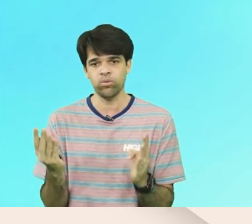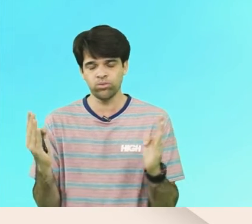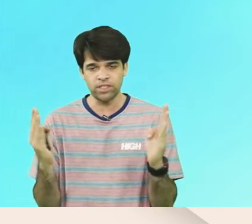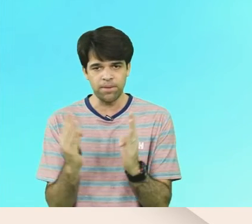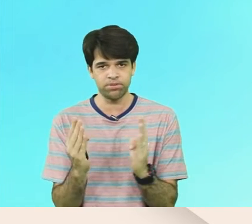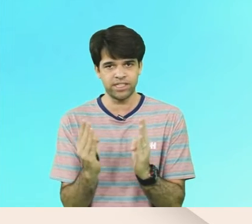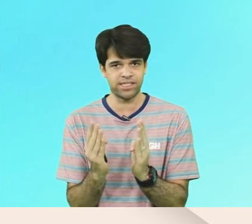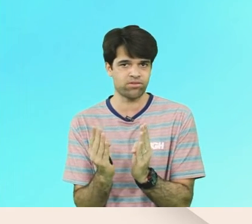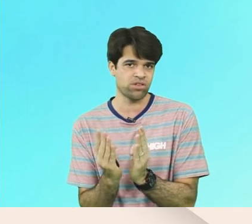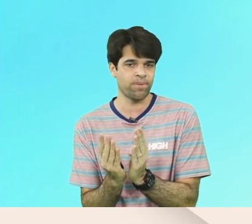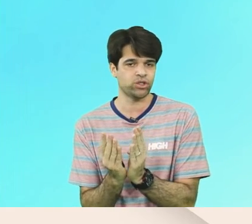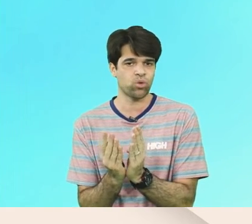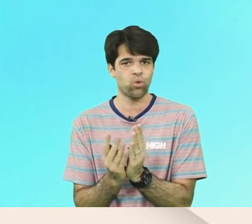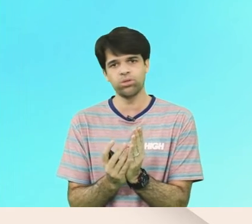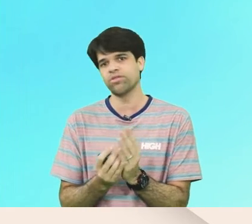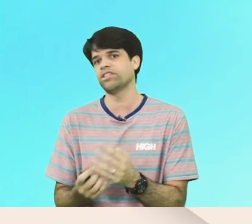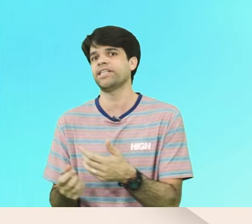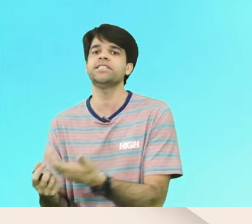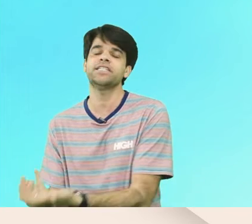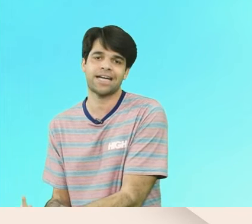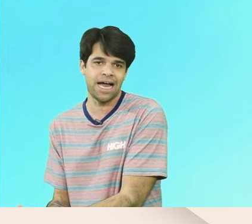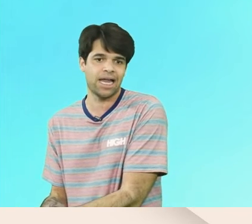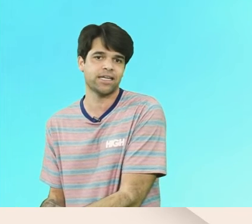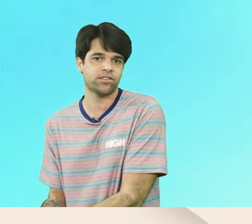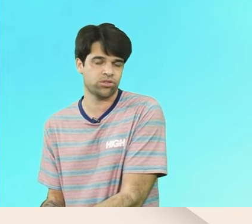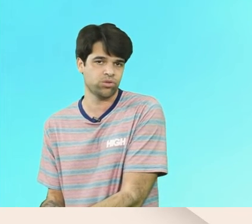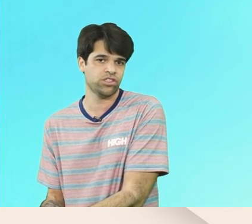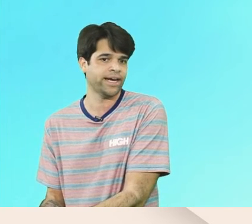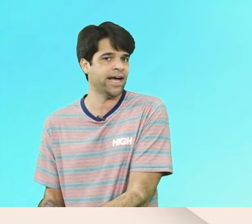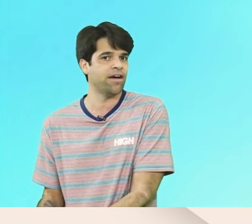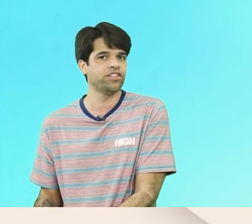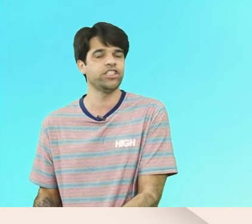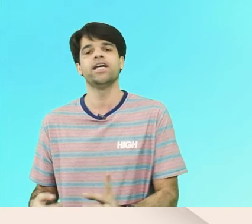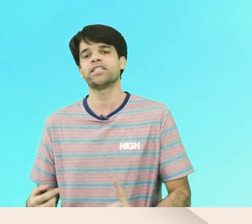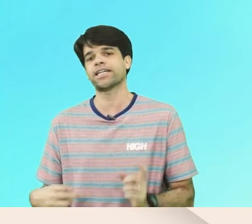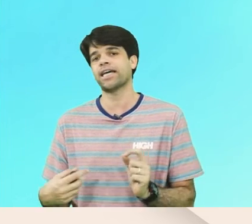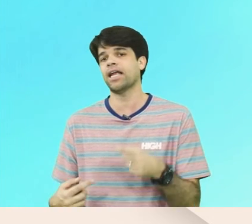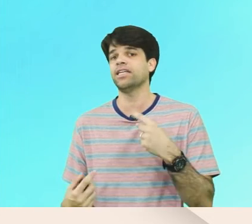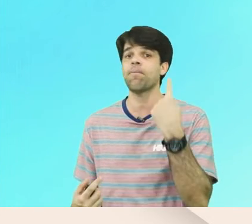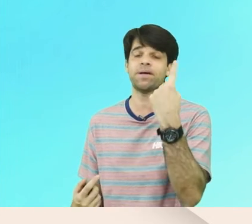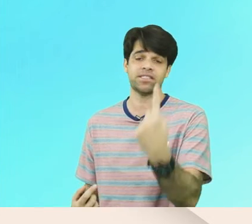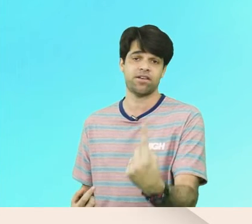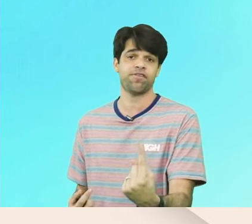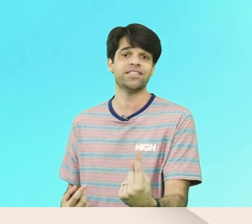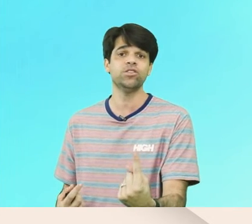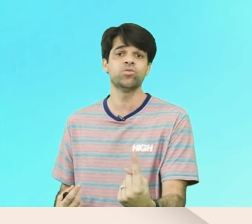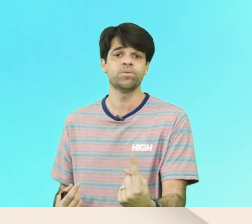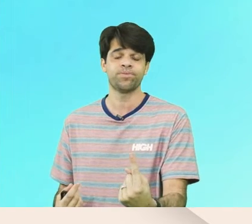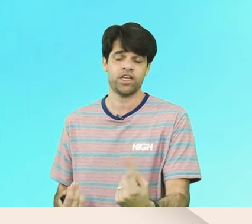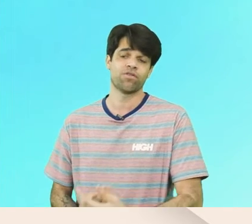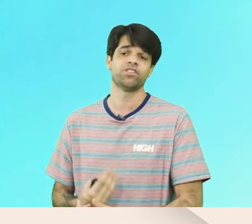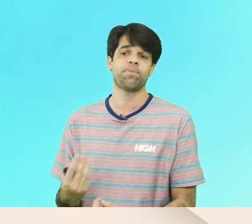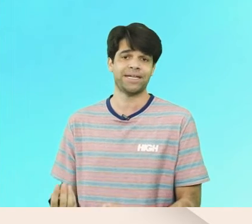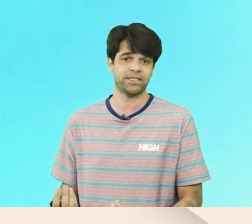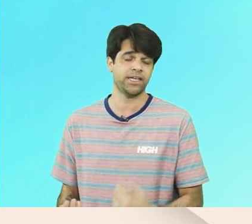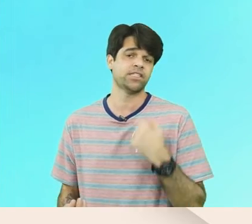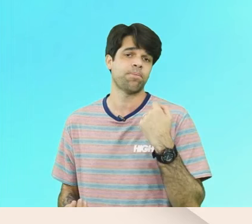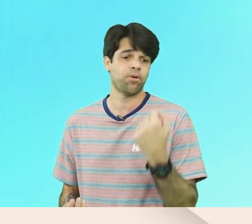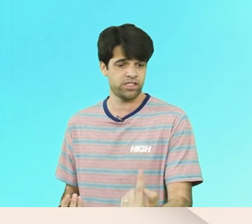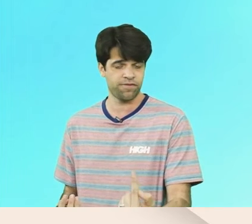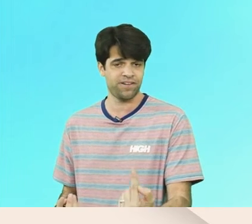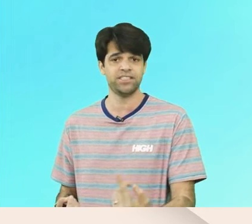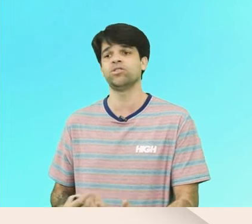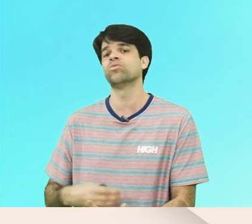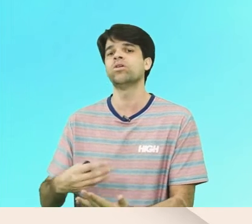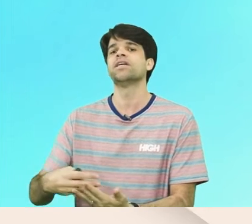ele tem um tempo de execução mais curto e você indicar lá entre os teus entregáveis que aquela ali é apenas a fase 1, e que você